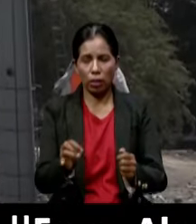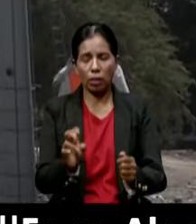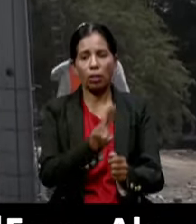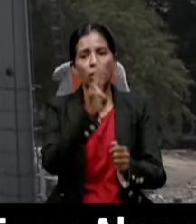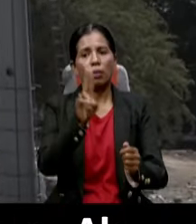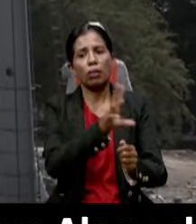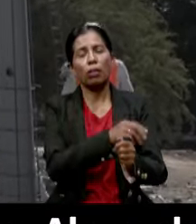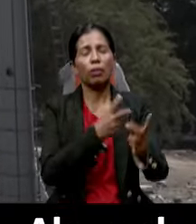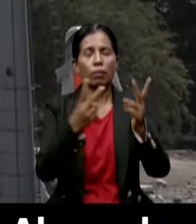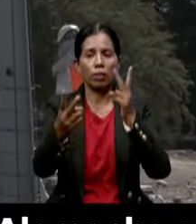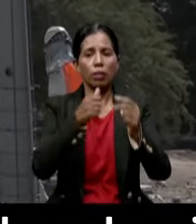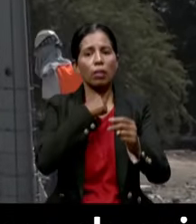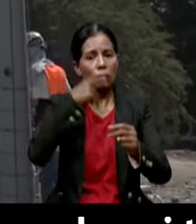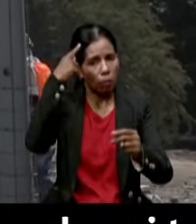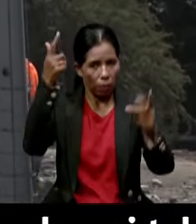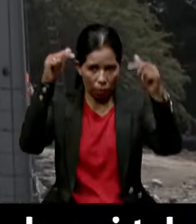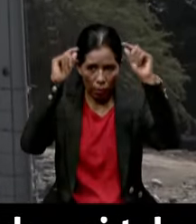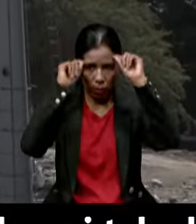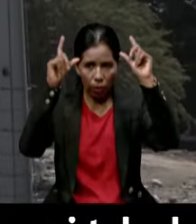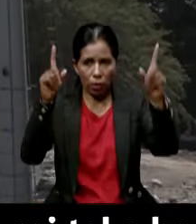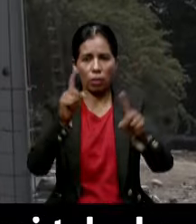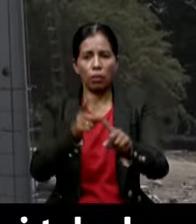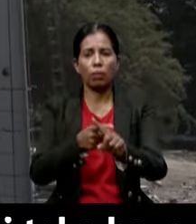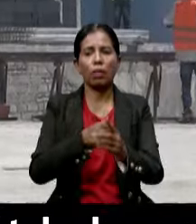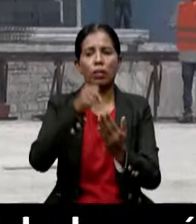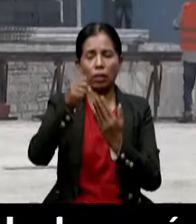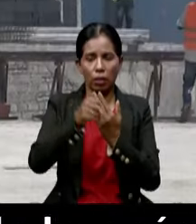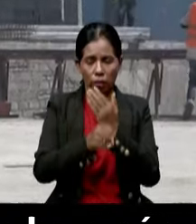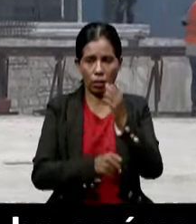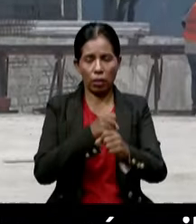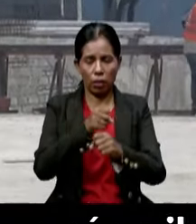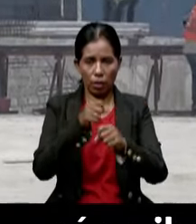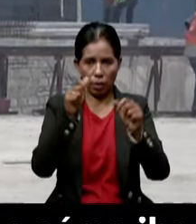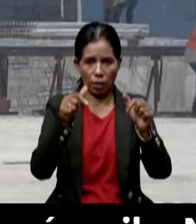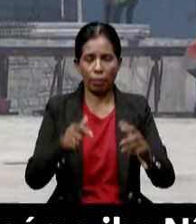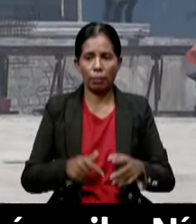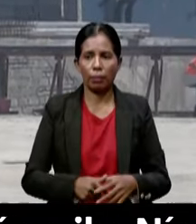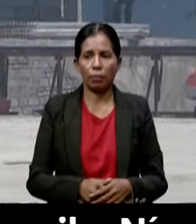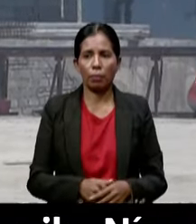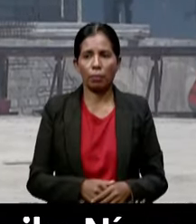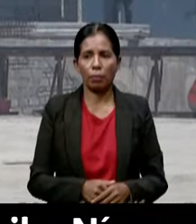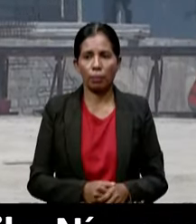utilizada durante a visita a Santo Padre em Timor-Leste e a Fula Setembro a Tinanem. Abraão Amaral, Agostinho Faluchai, Ziemen.